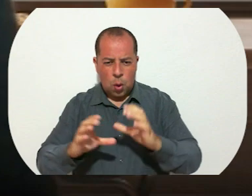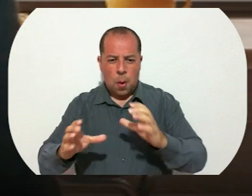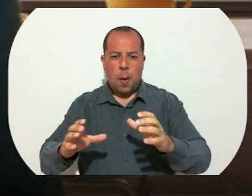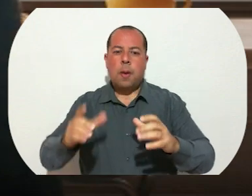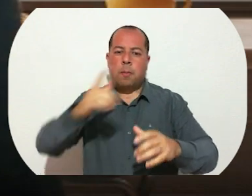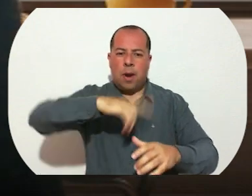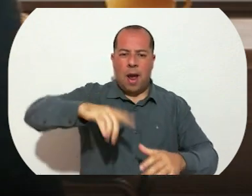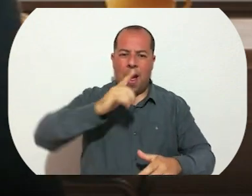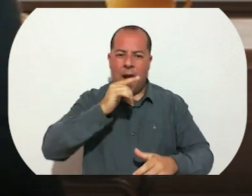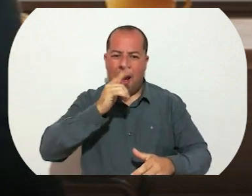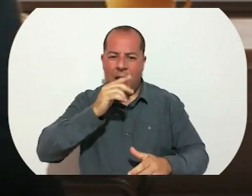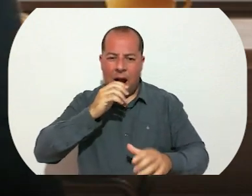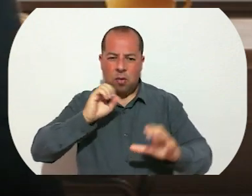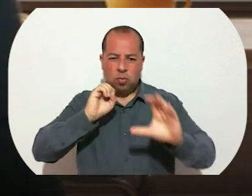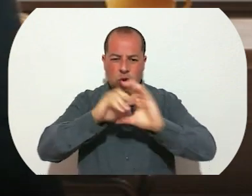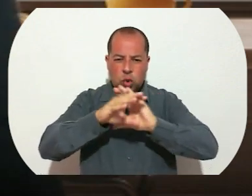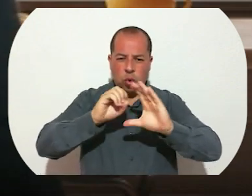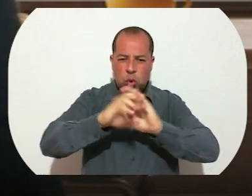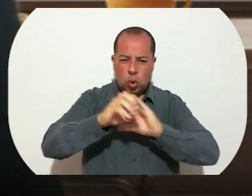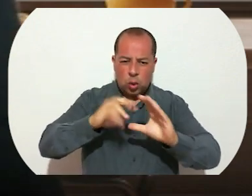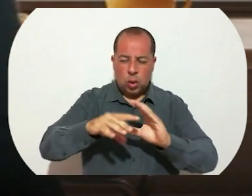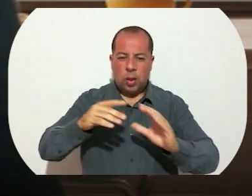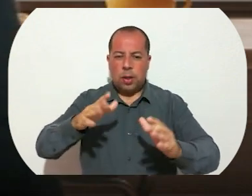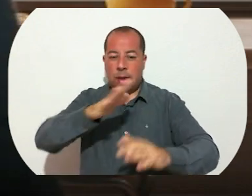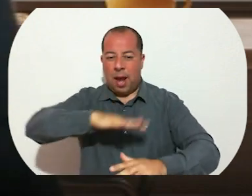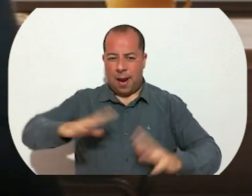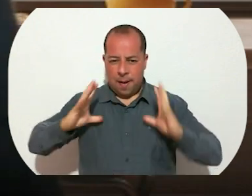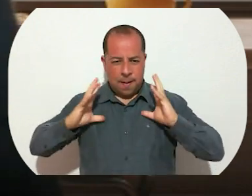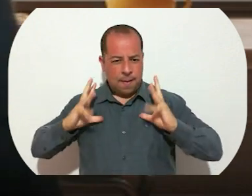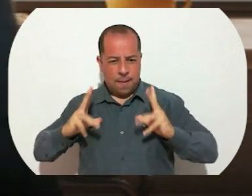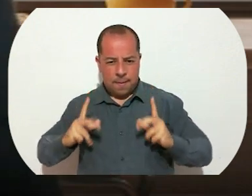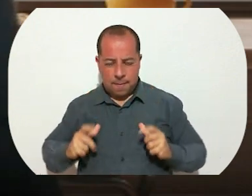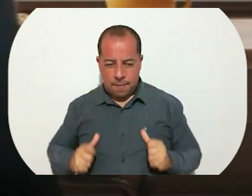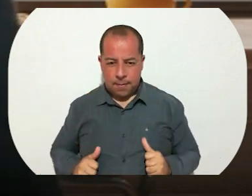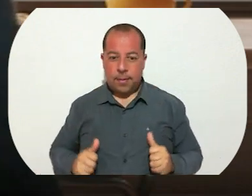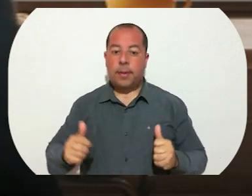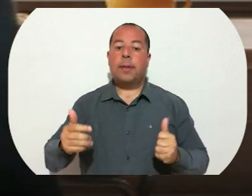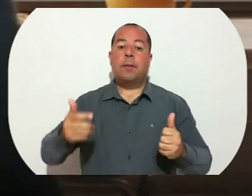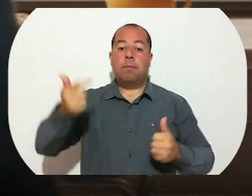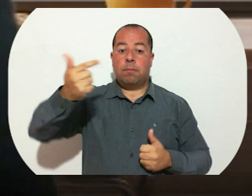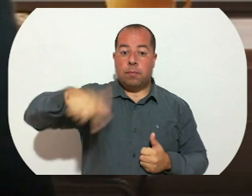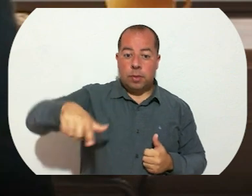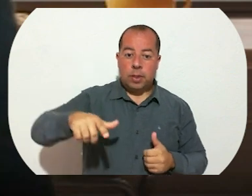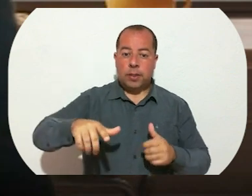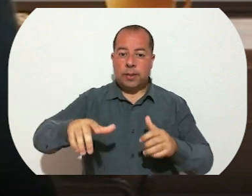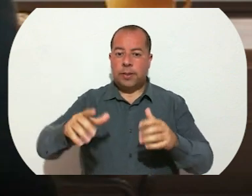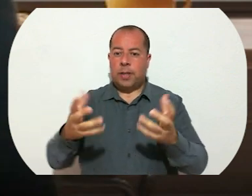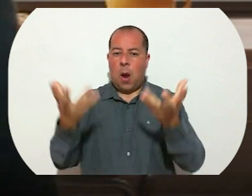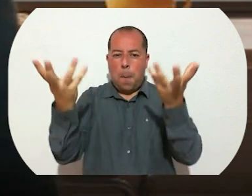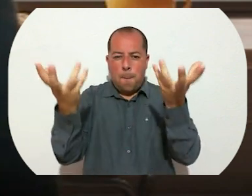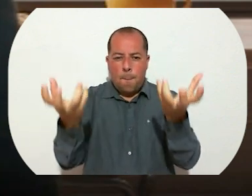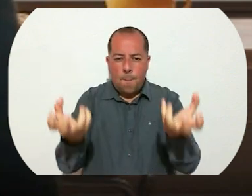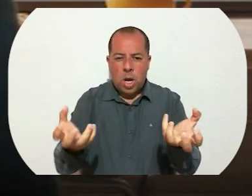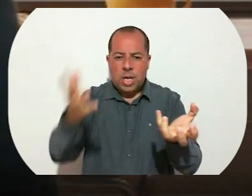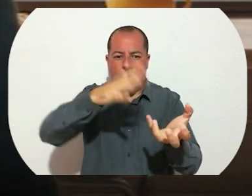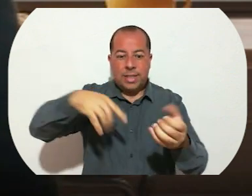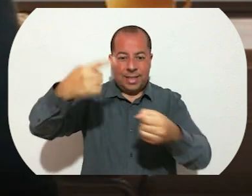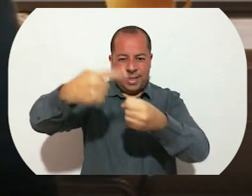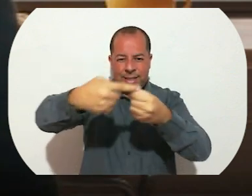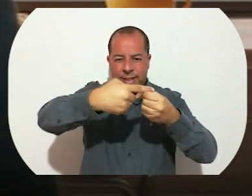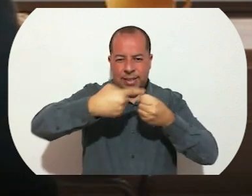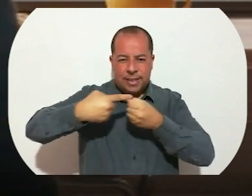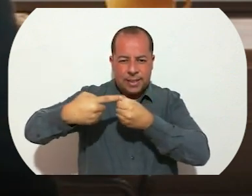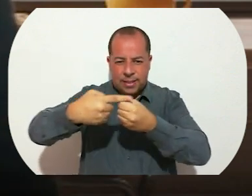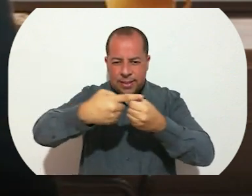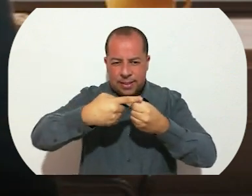hidráulicas, como sistema de abastecimento de água, de coleta de esgoto, também o sistema de drenagem urbana